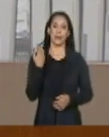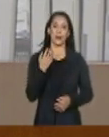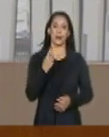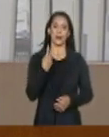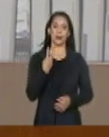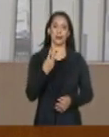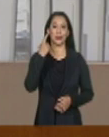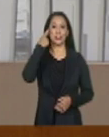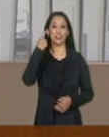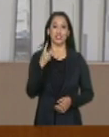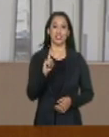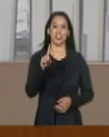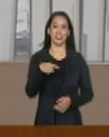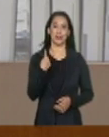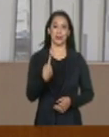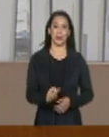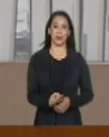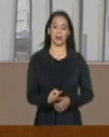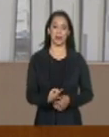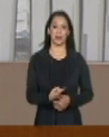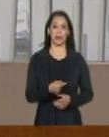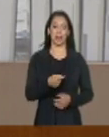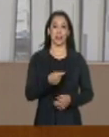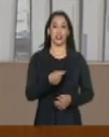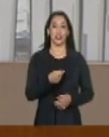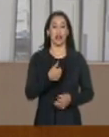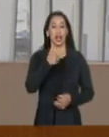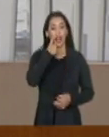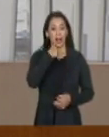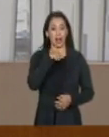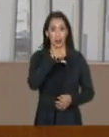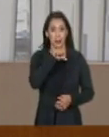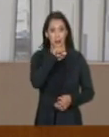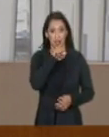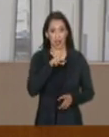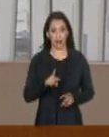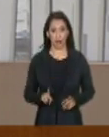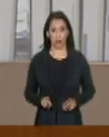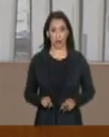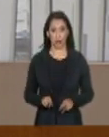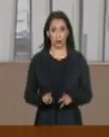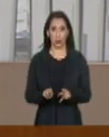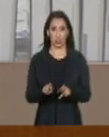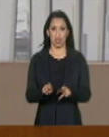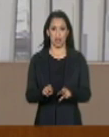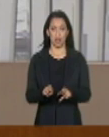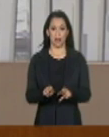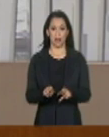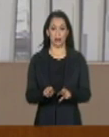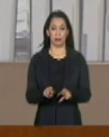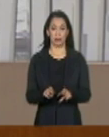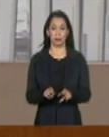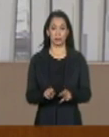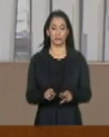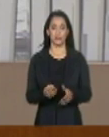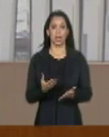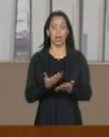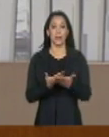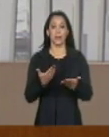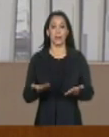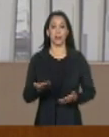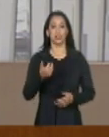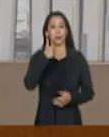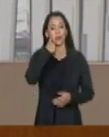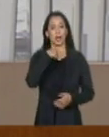2 dias depois, a mãe, que estava com câncer, após a filha deixar o hospital. Perdemos a mãe e companheira que já